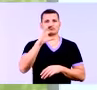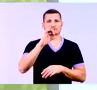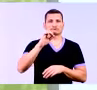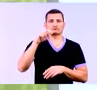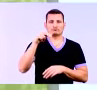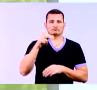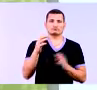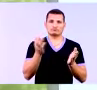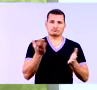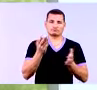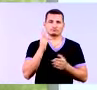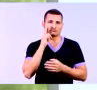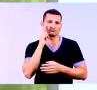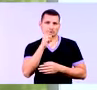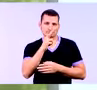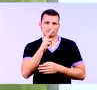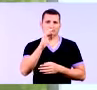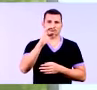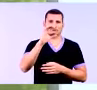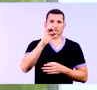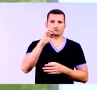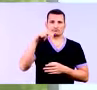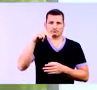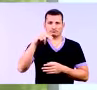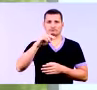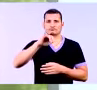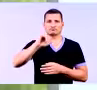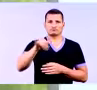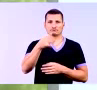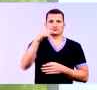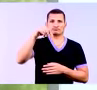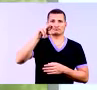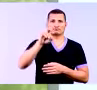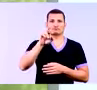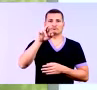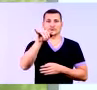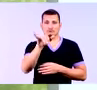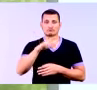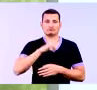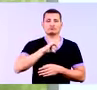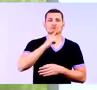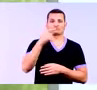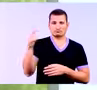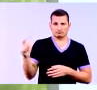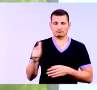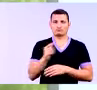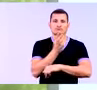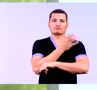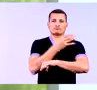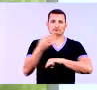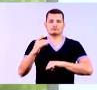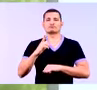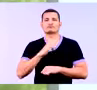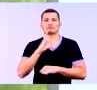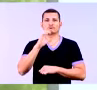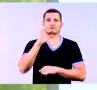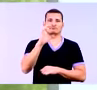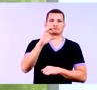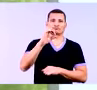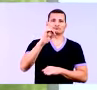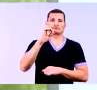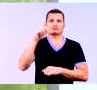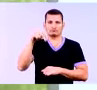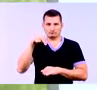ver hoje o CDN do jQuery. Obviamente existem outros. A Microsoft possui CDN, o Yahoo